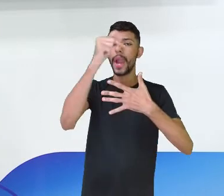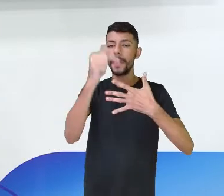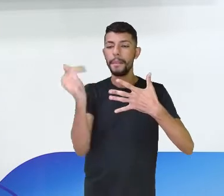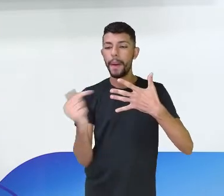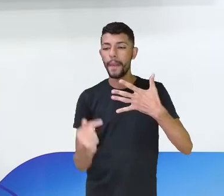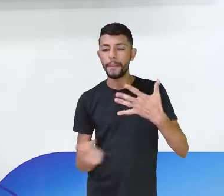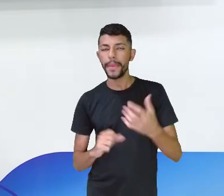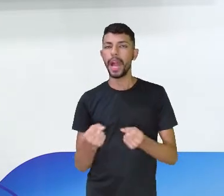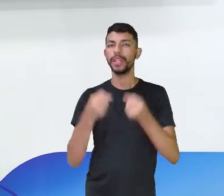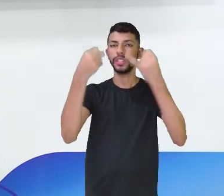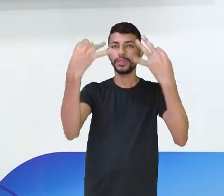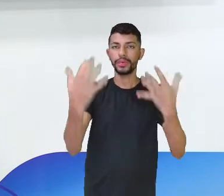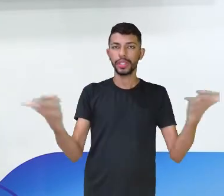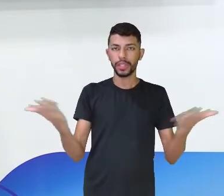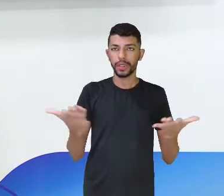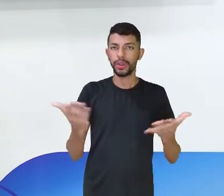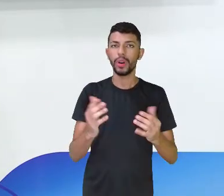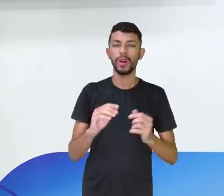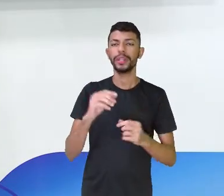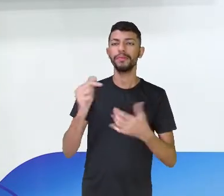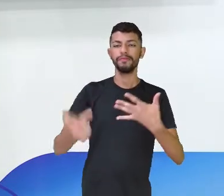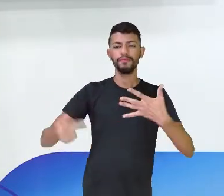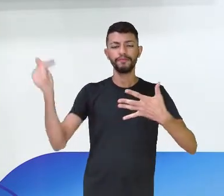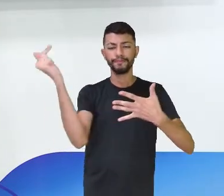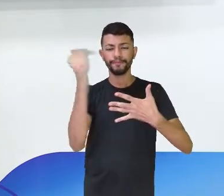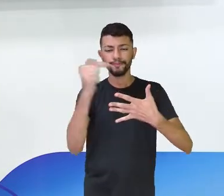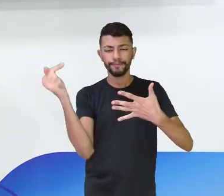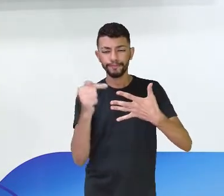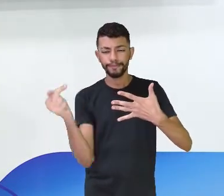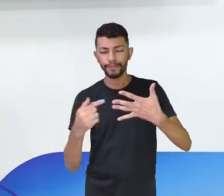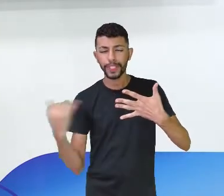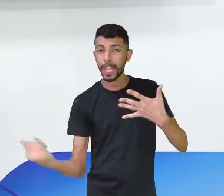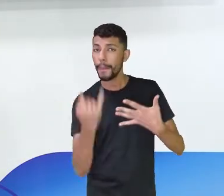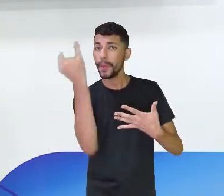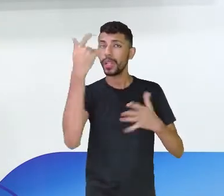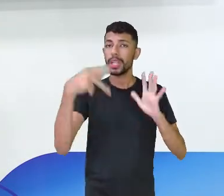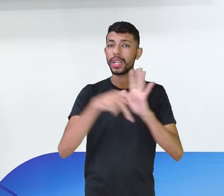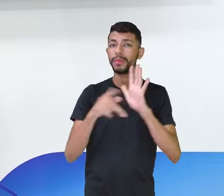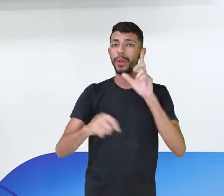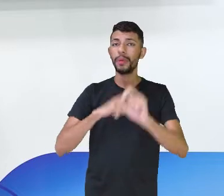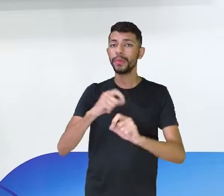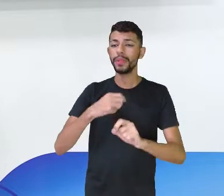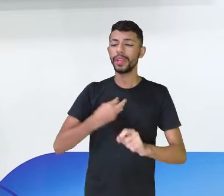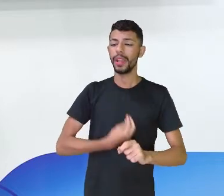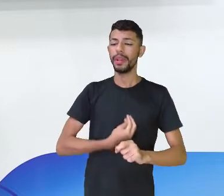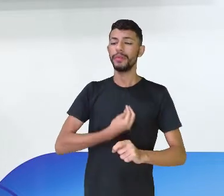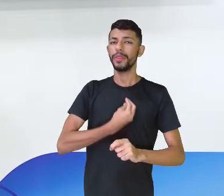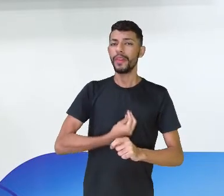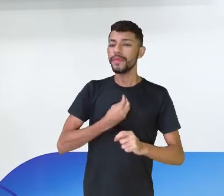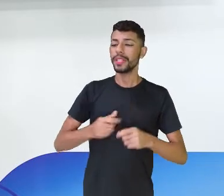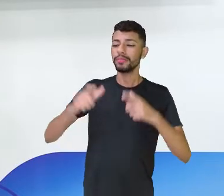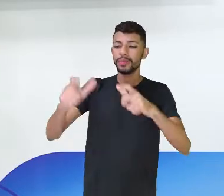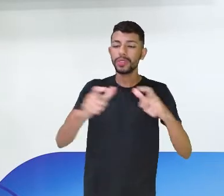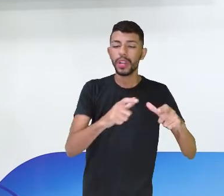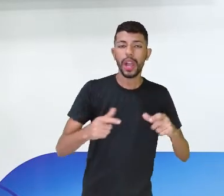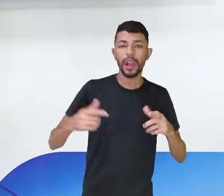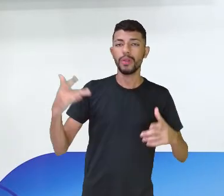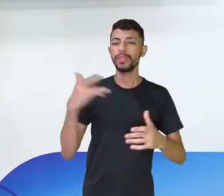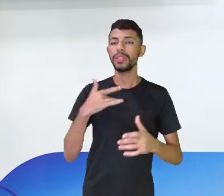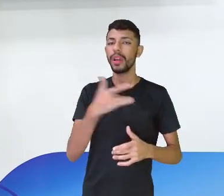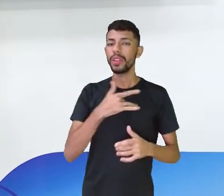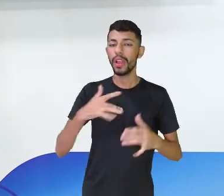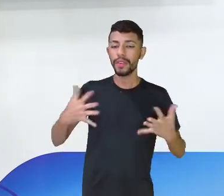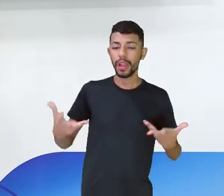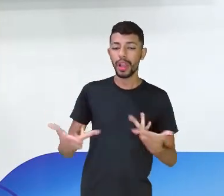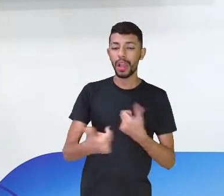agora, o quanto a gente está trazendo elementos importantes para uma configuração saudável de um ambiente que vai gerar na gente qualidade